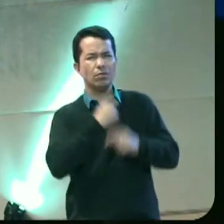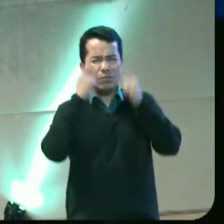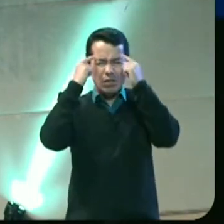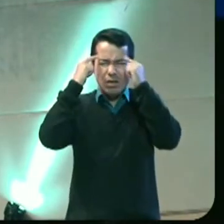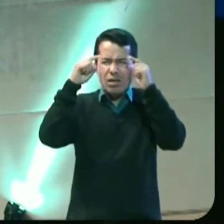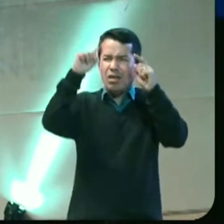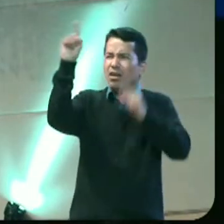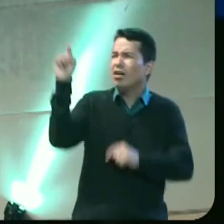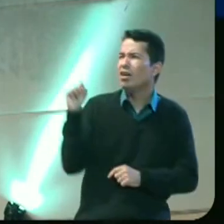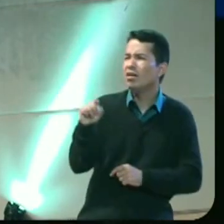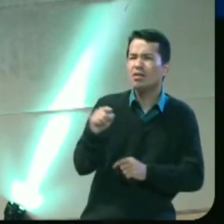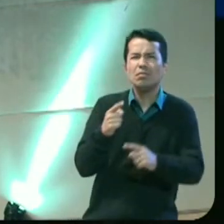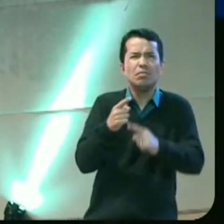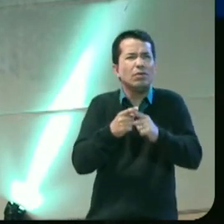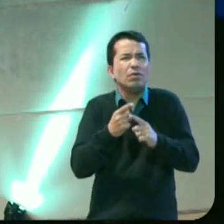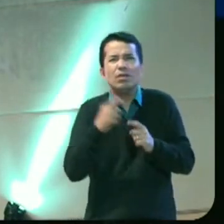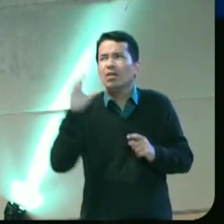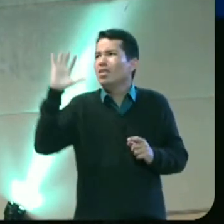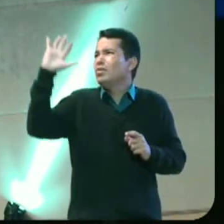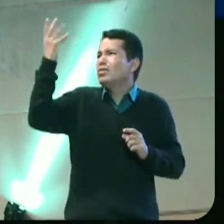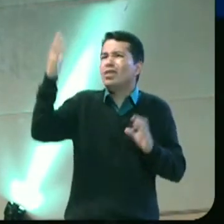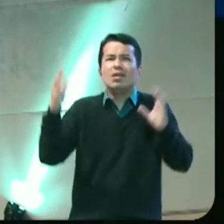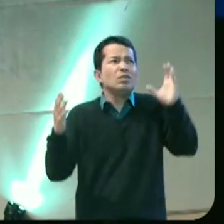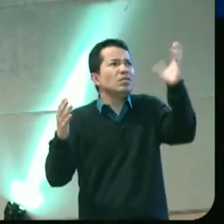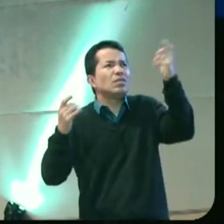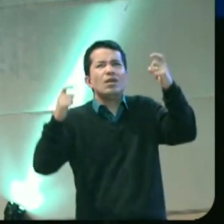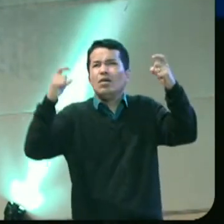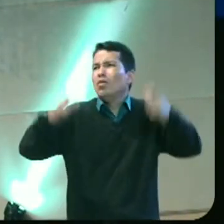agora? Por que isso? Por que isso está acontecendo? Cadê o Senhor?